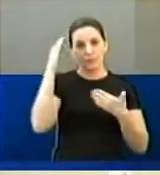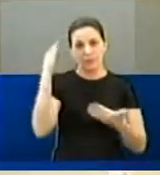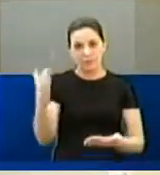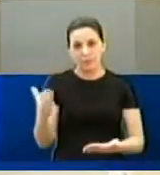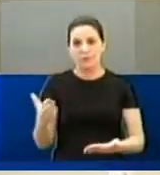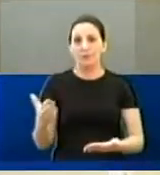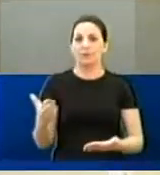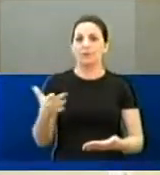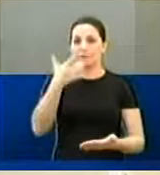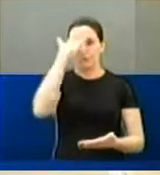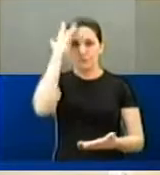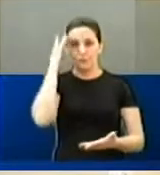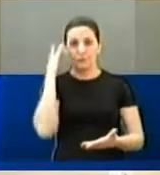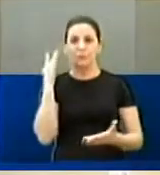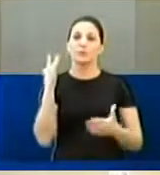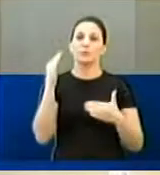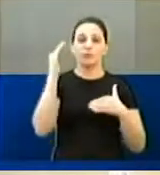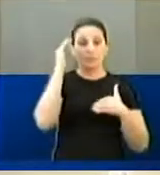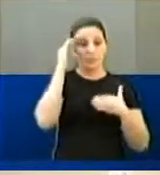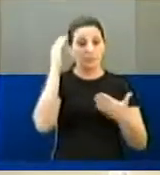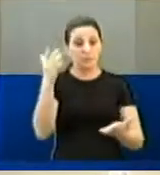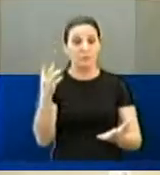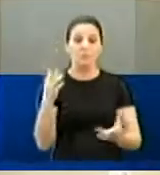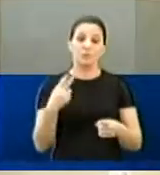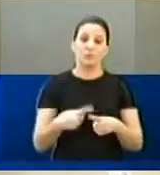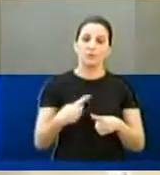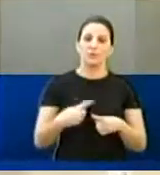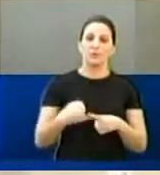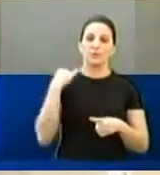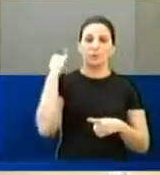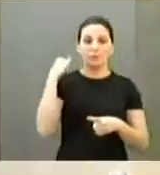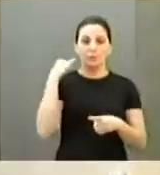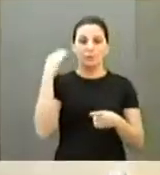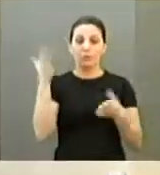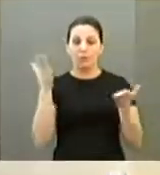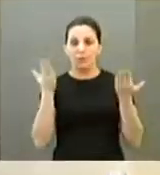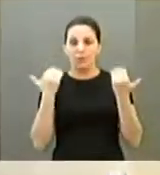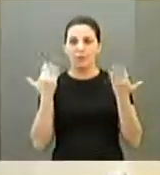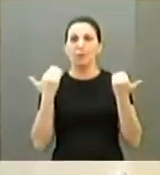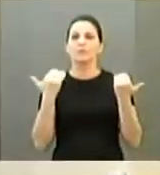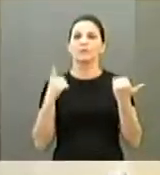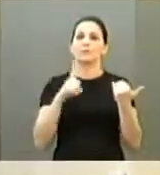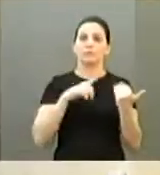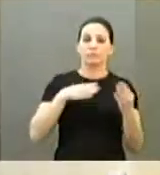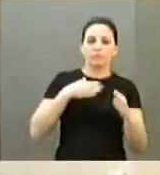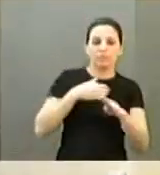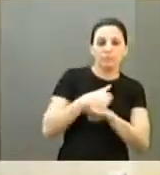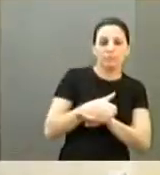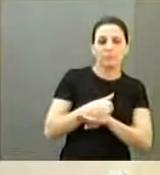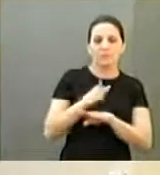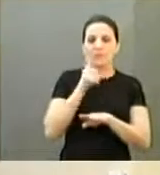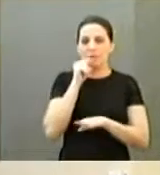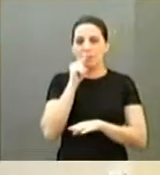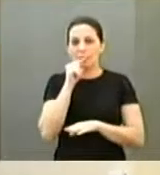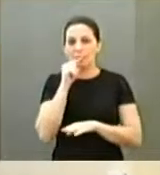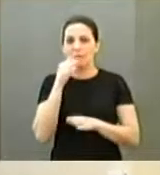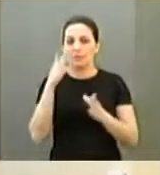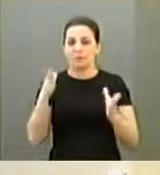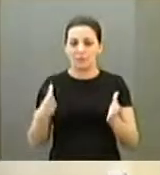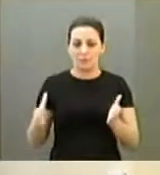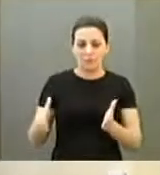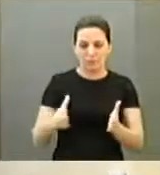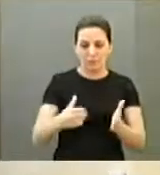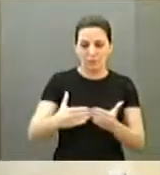pessoal está agradecendo aí, porque realmente é importante lá, com esse calor, ter acesso à água naquele